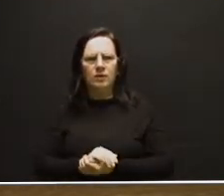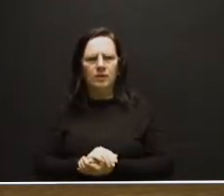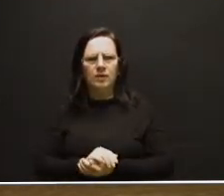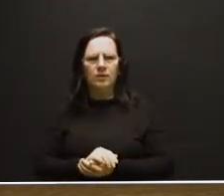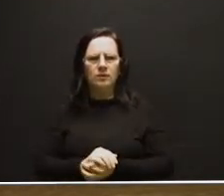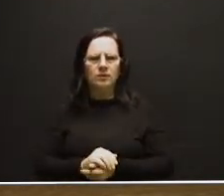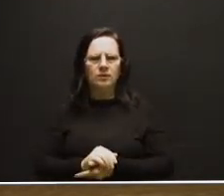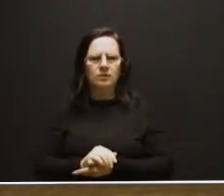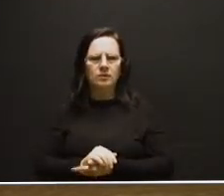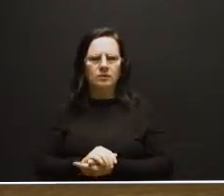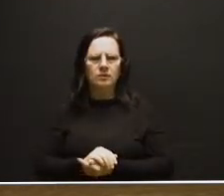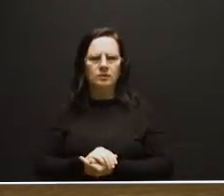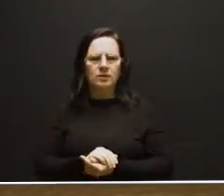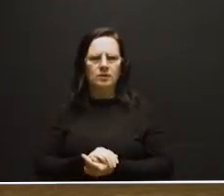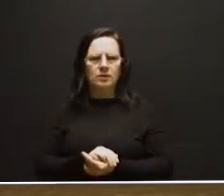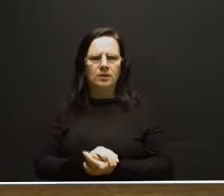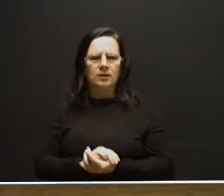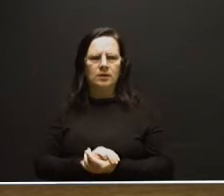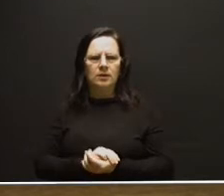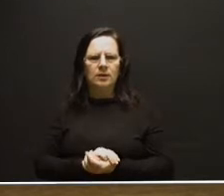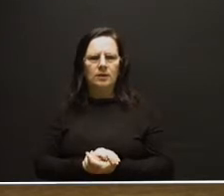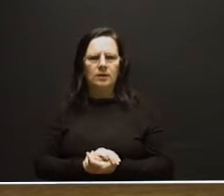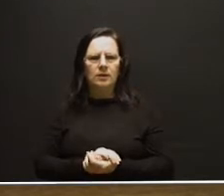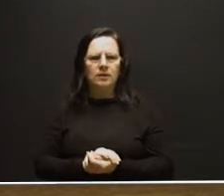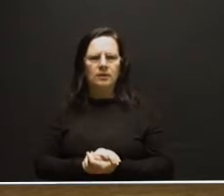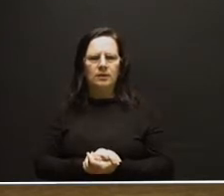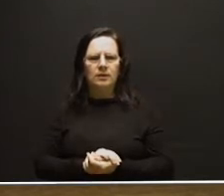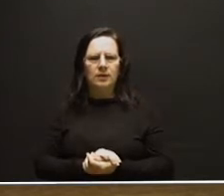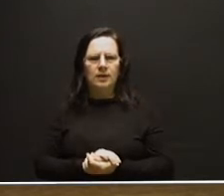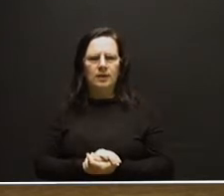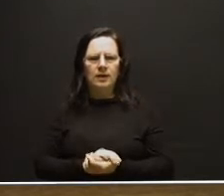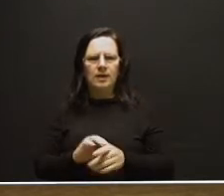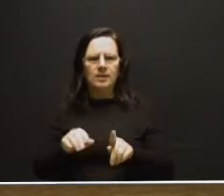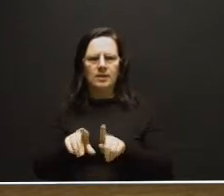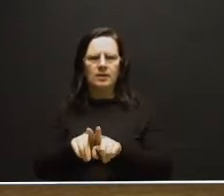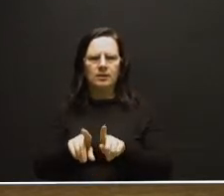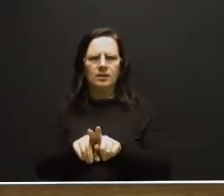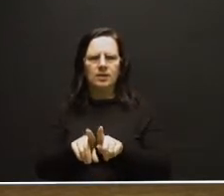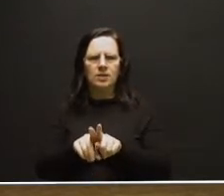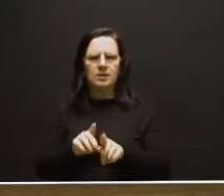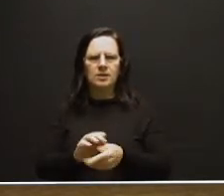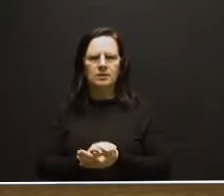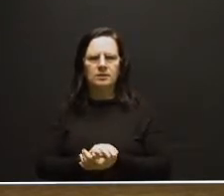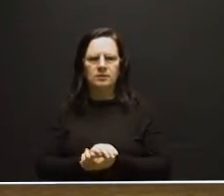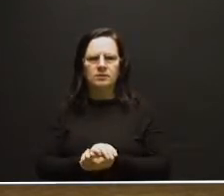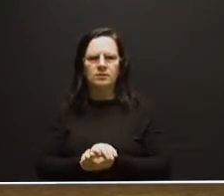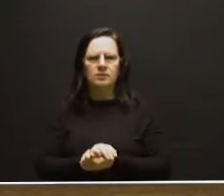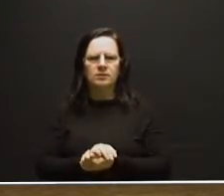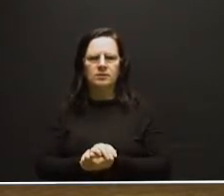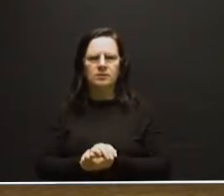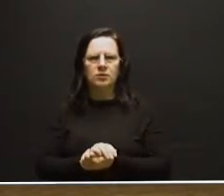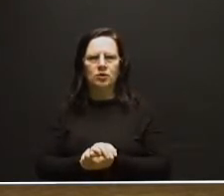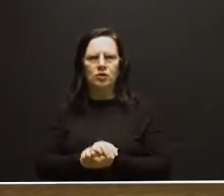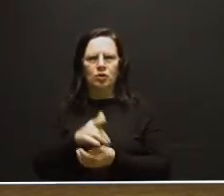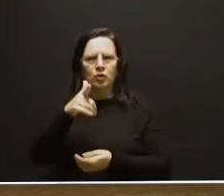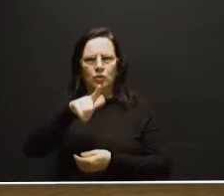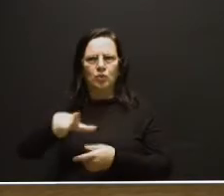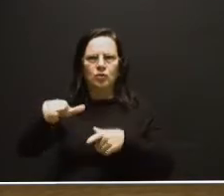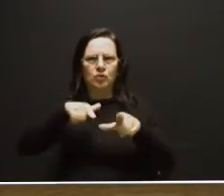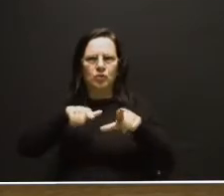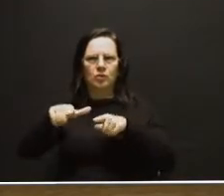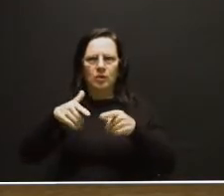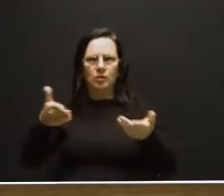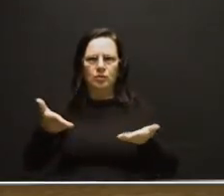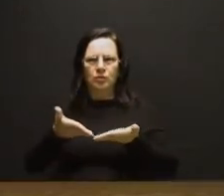de leite parabenizar pelo belíssimo trabalho iniciativa parabéns vereador e todos os vereadores pelos trabalhos apresentados nessa casa no dia de